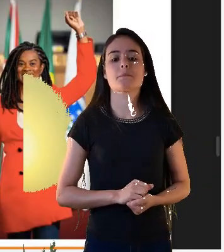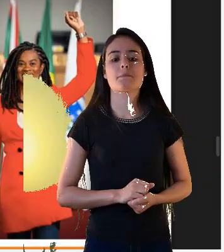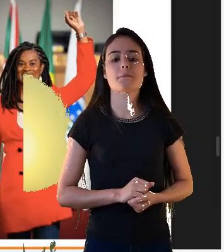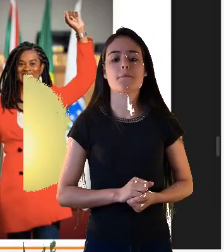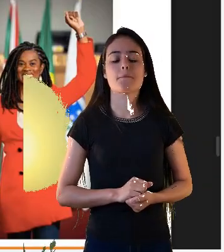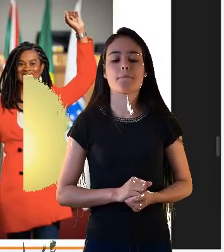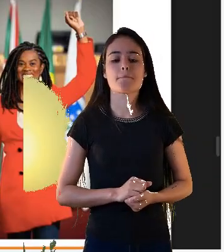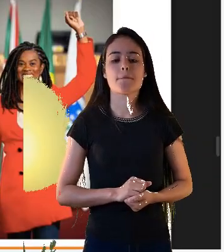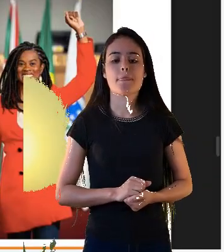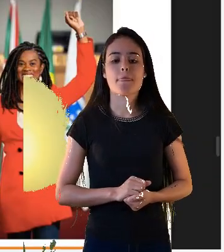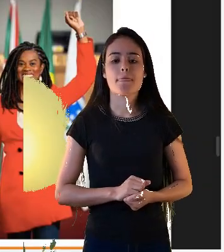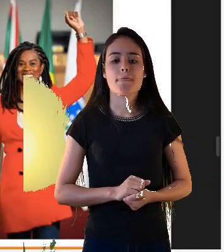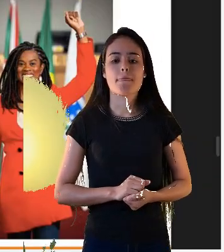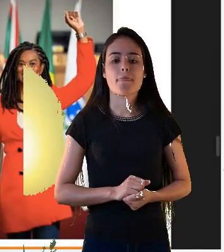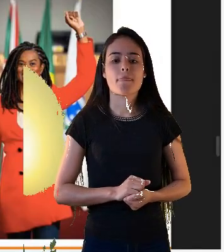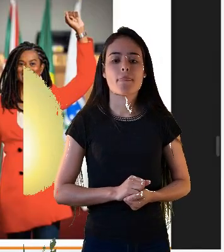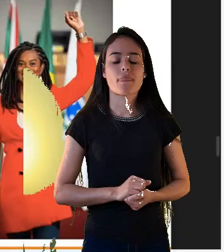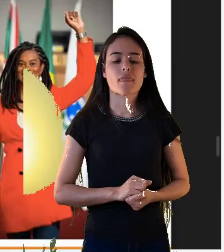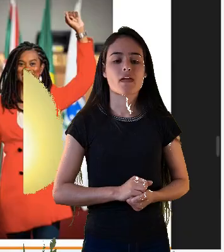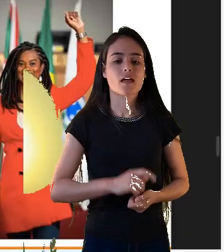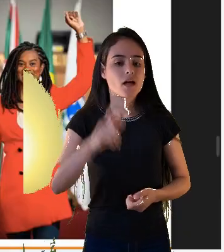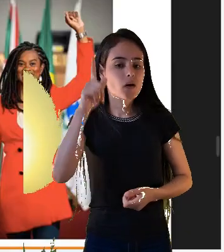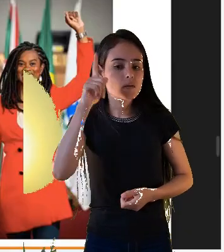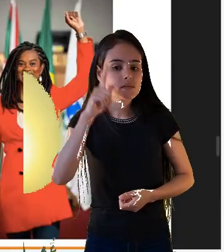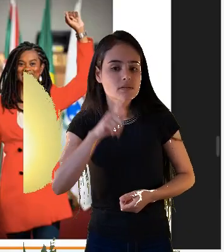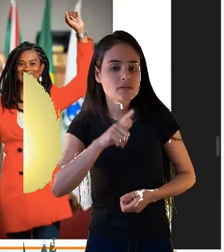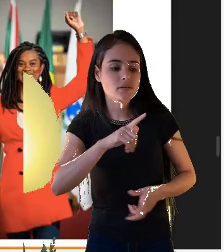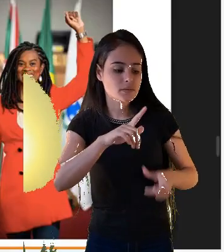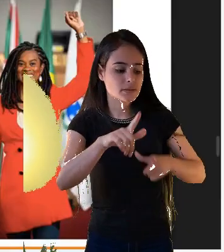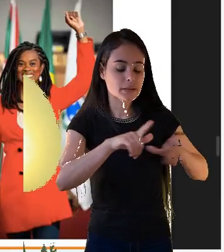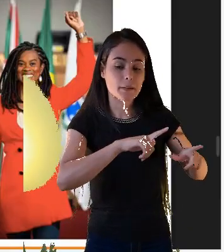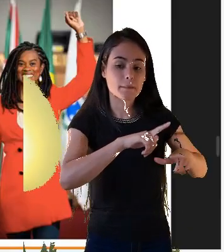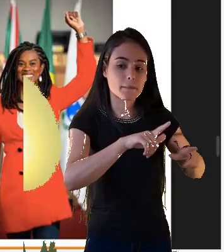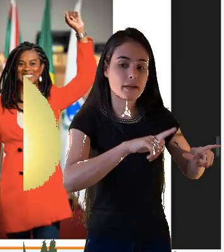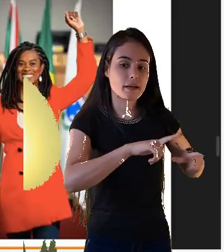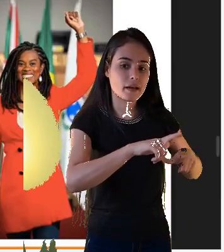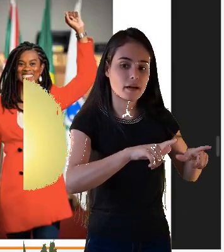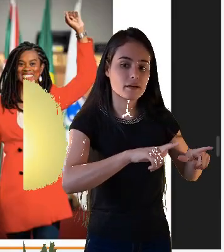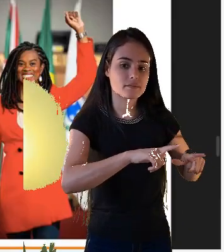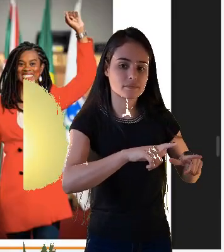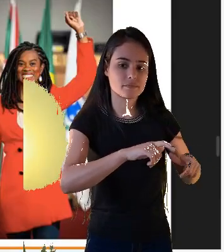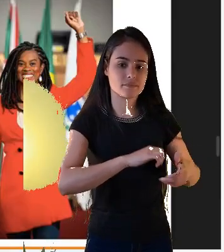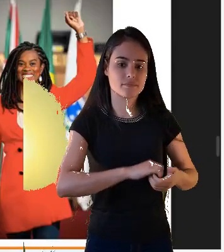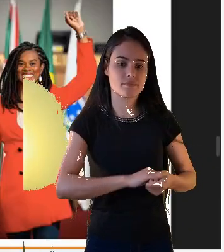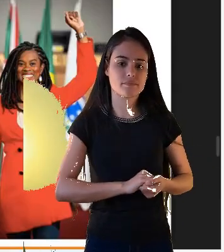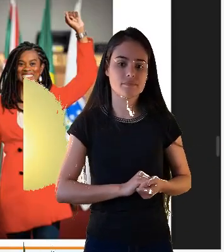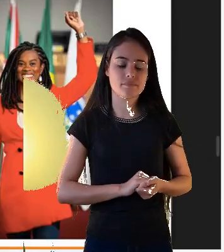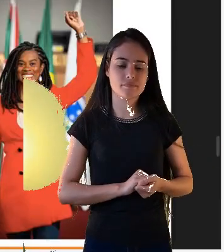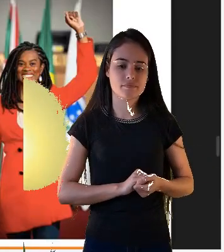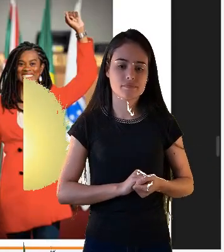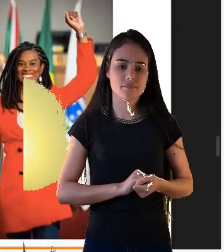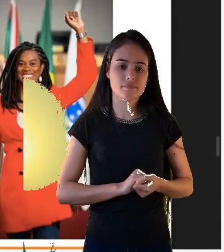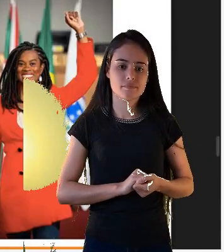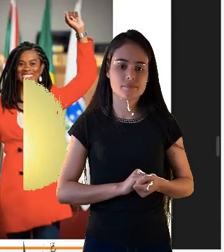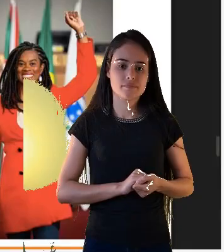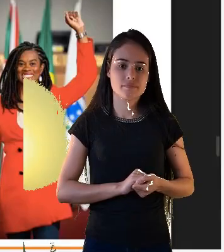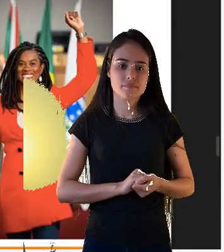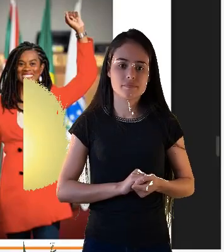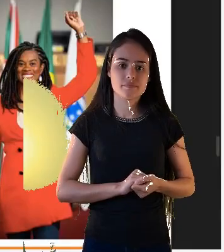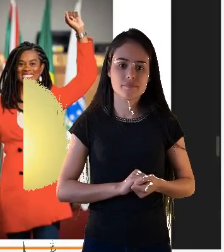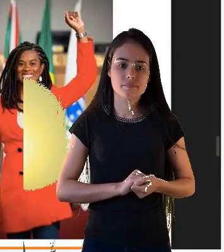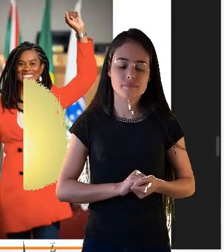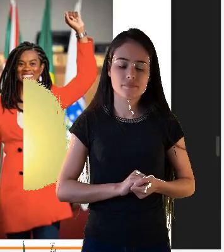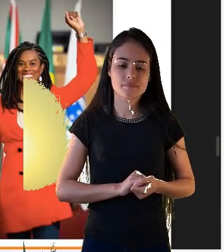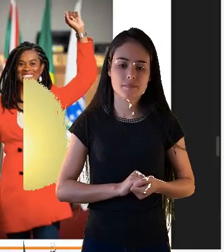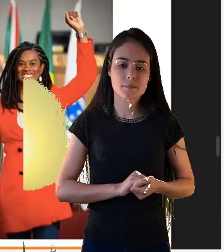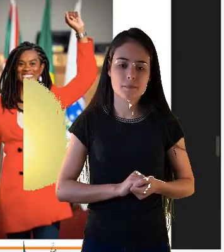para pessoas negras, indígenas, quilombolas, né. E a redatora foi a